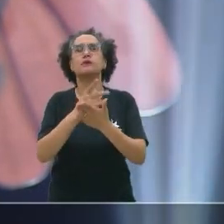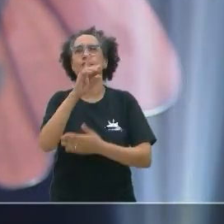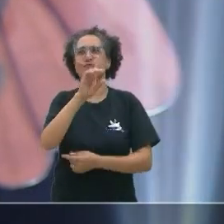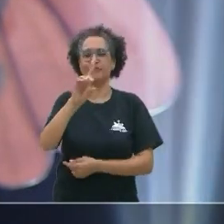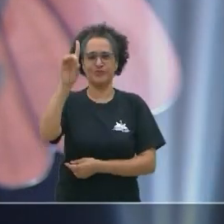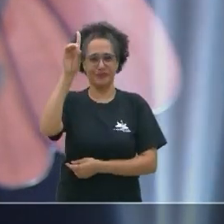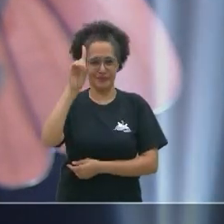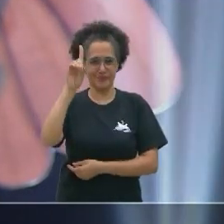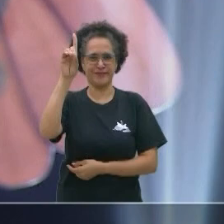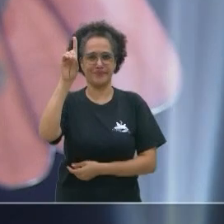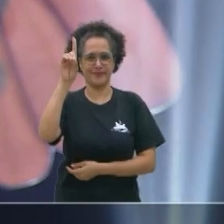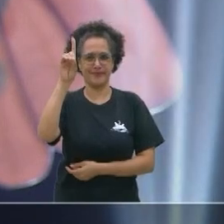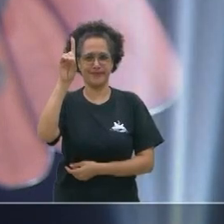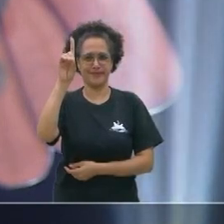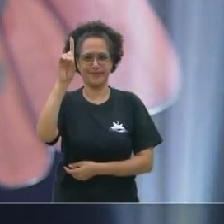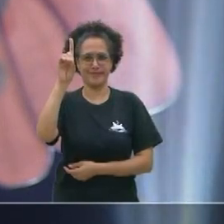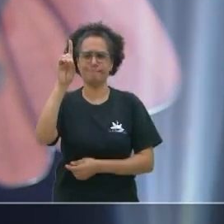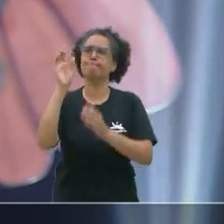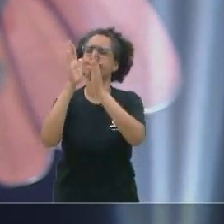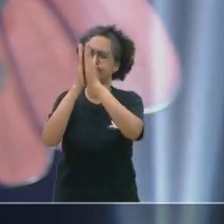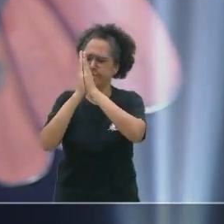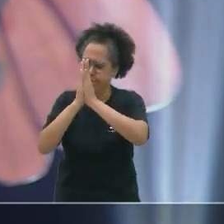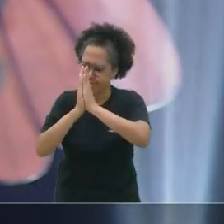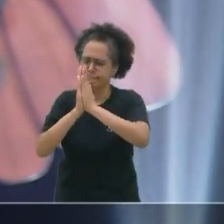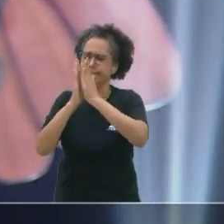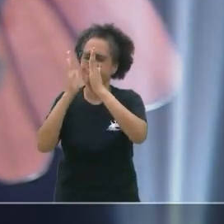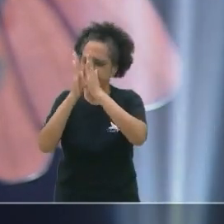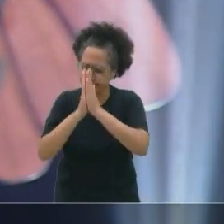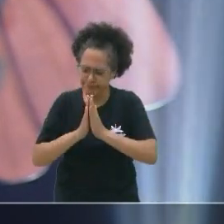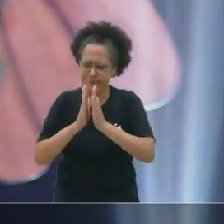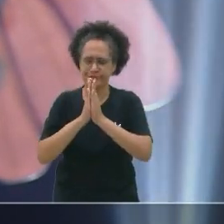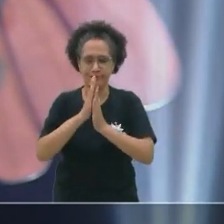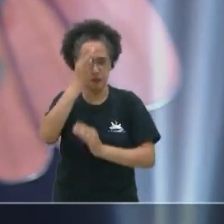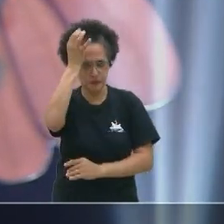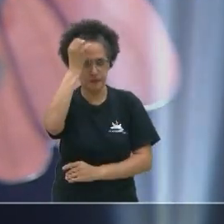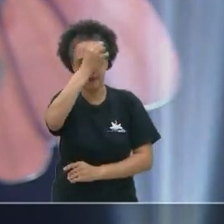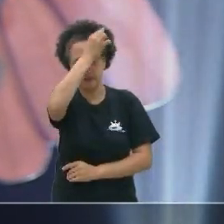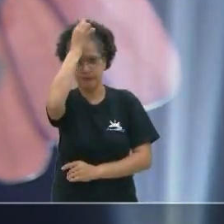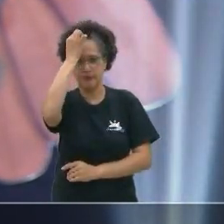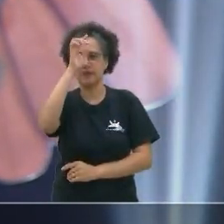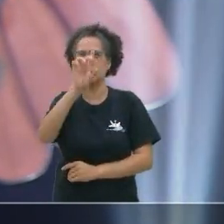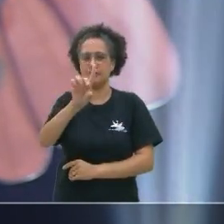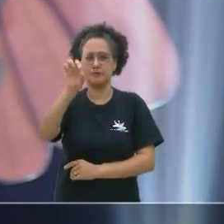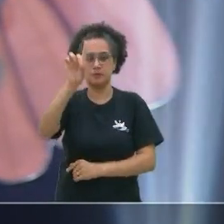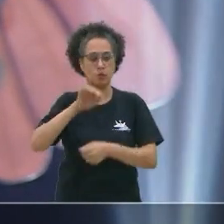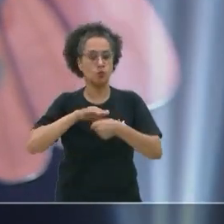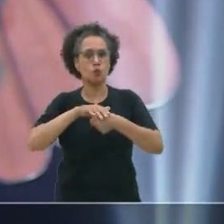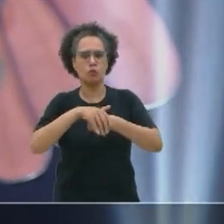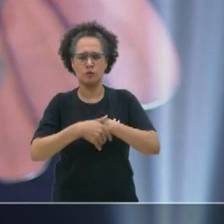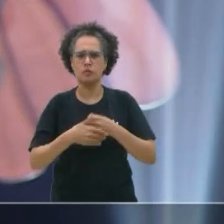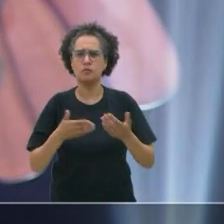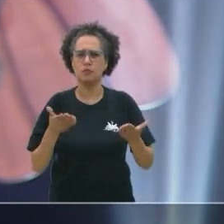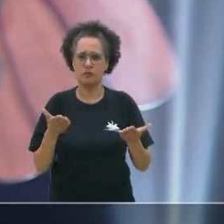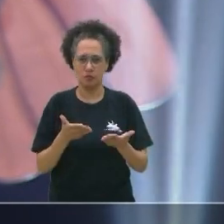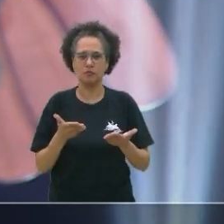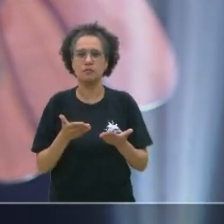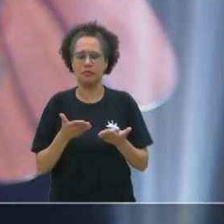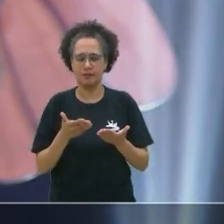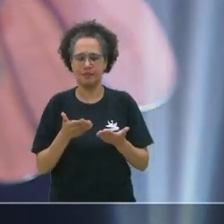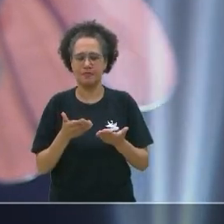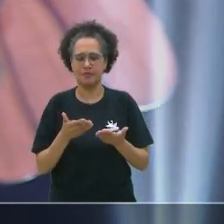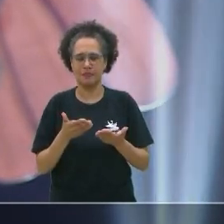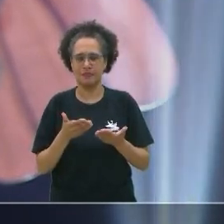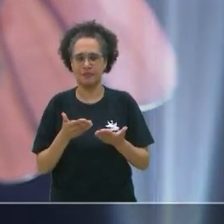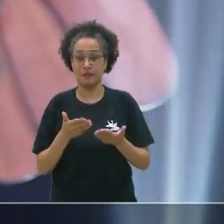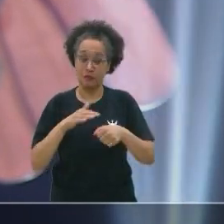Deus. Clamamos o Espírito Santo de Deus, e esta noite, ela é para